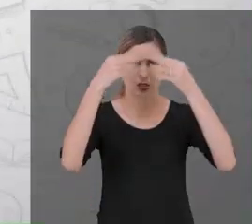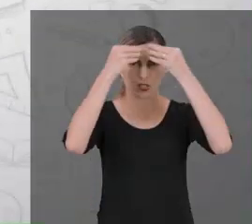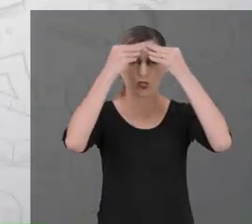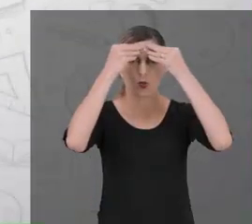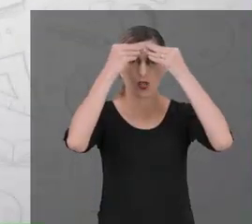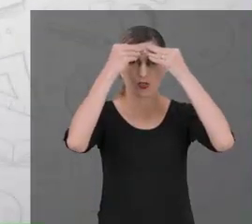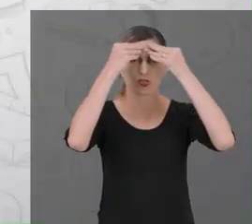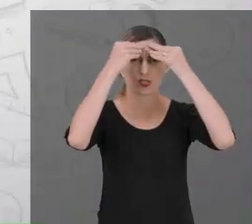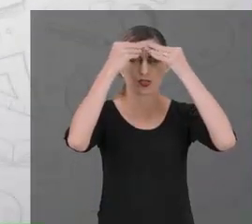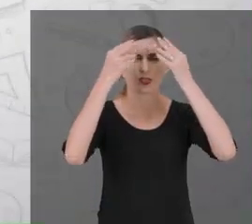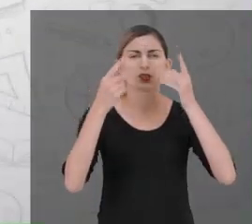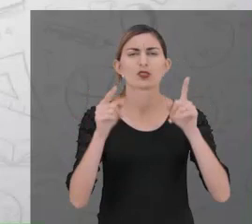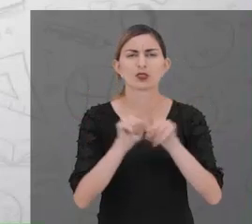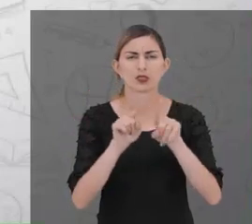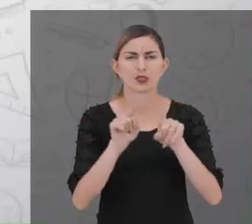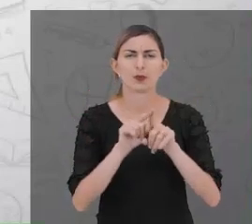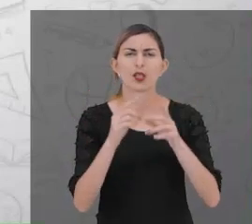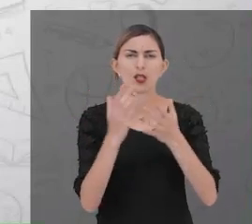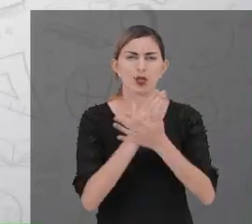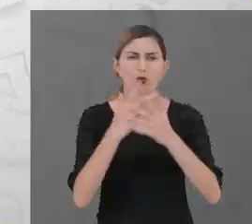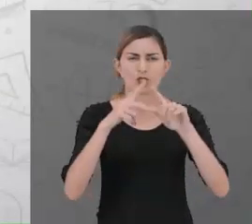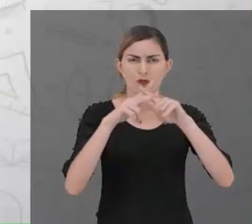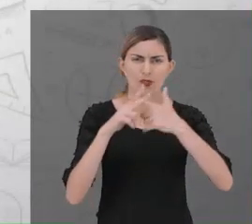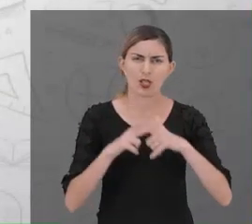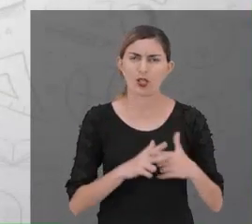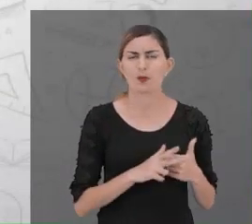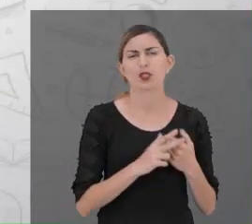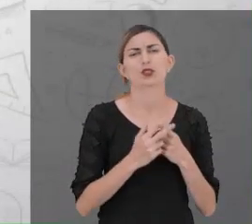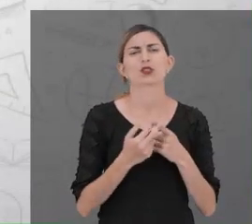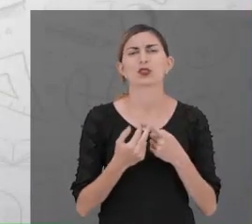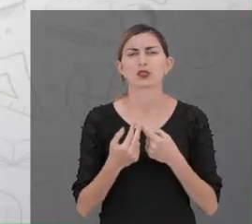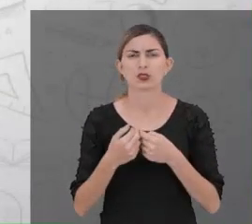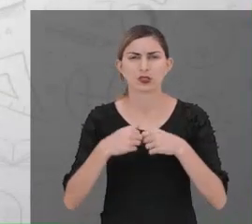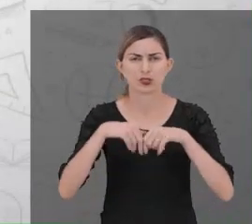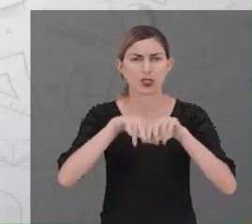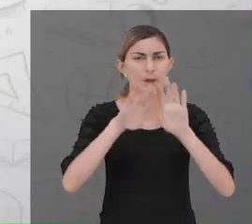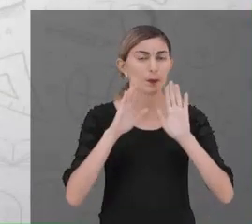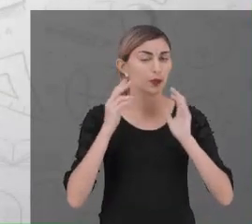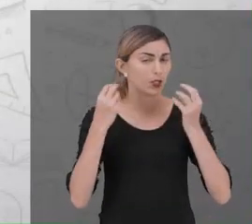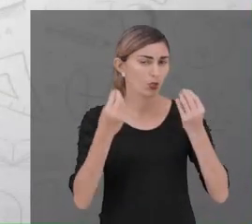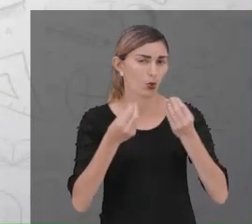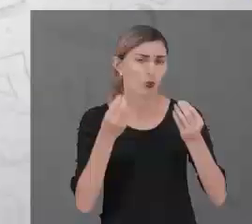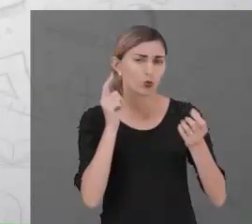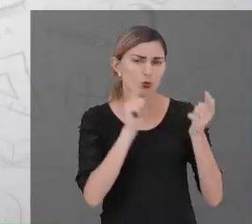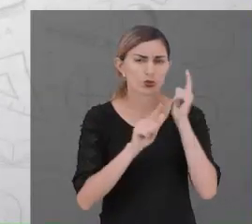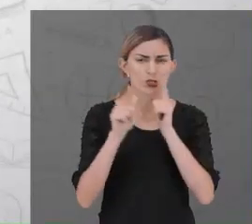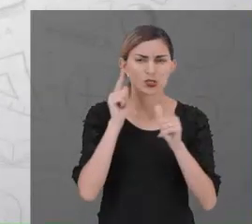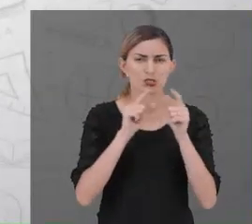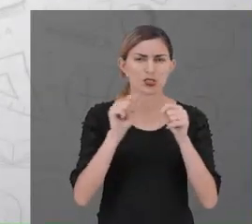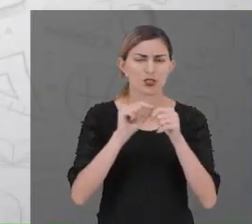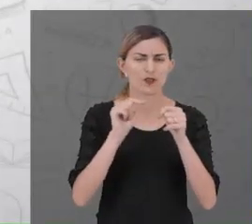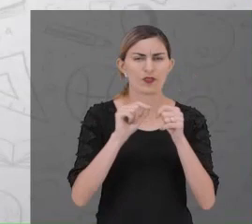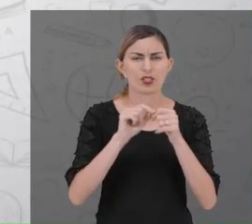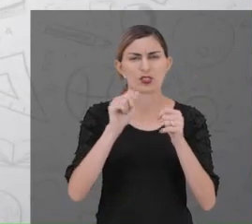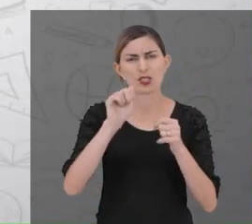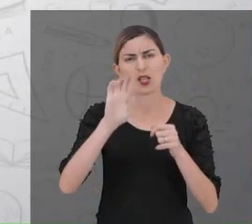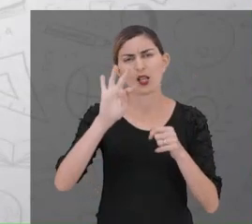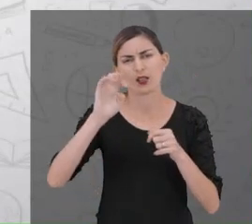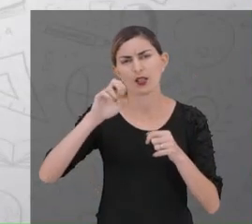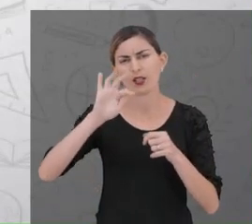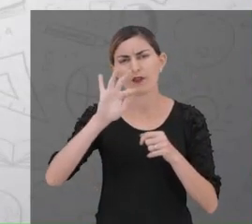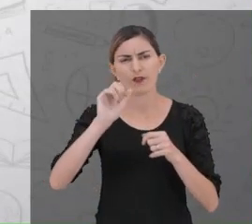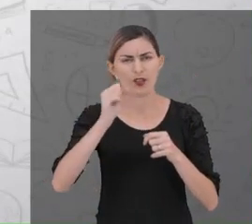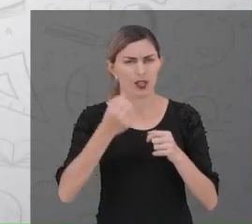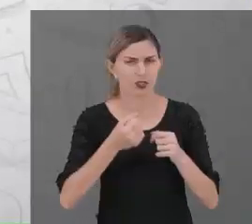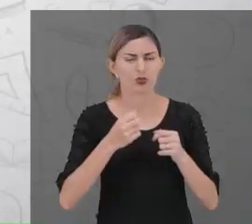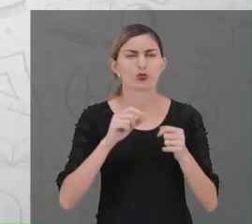algumas linguagens disponíveis e algumas ferramentas cases para que assim a gente consiga fazer